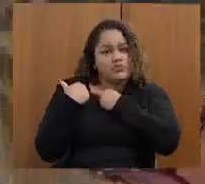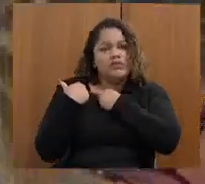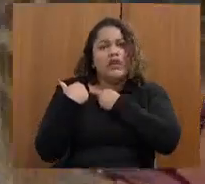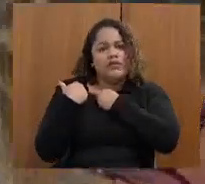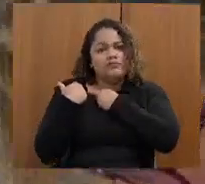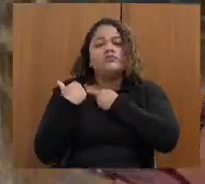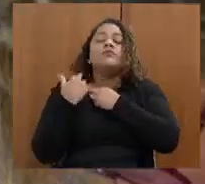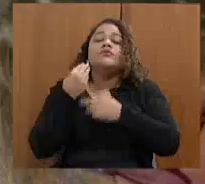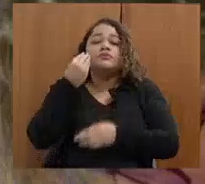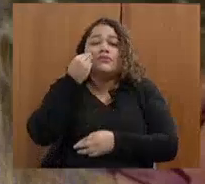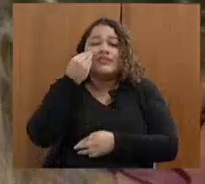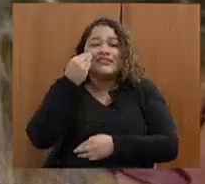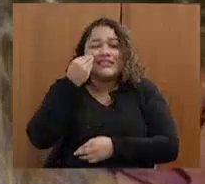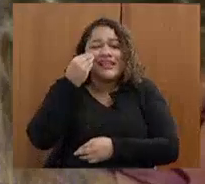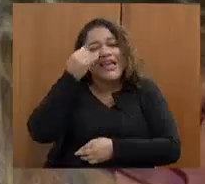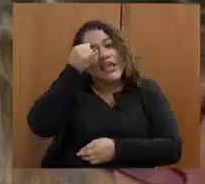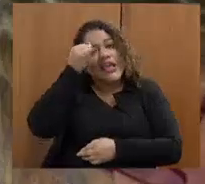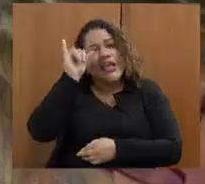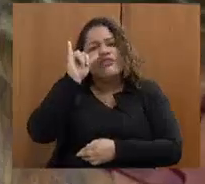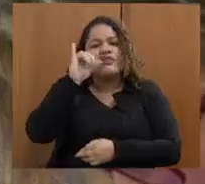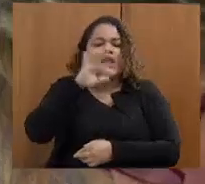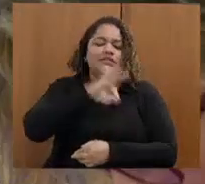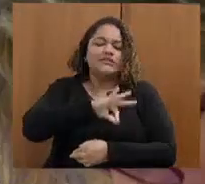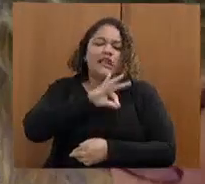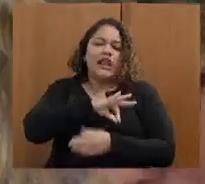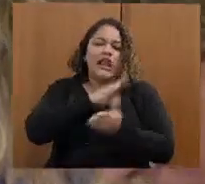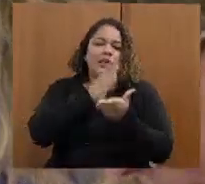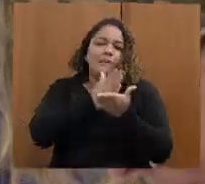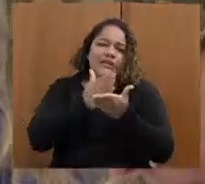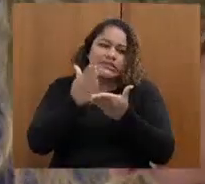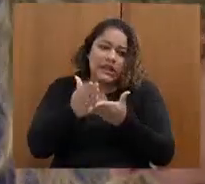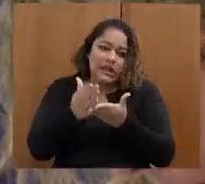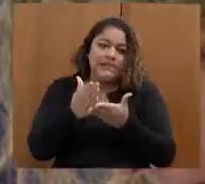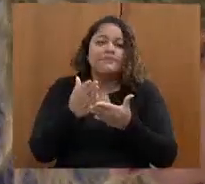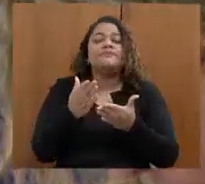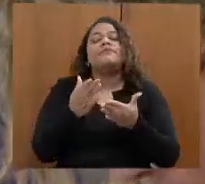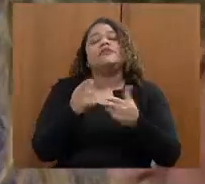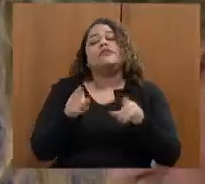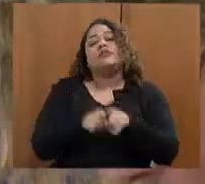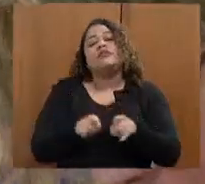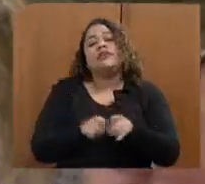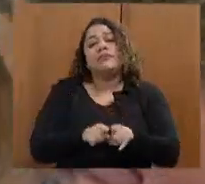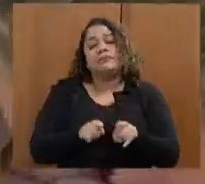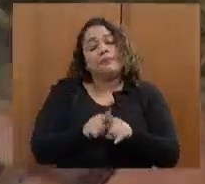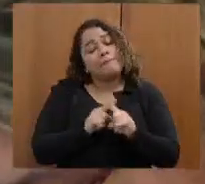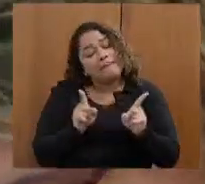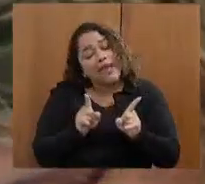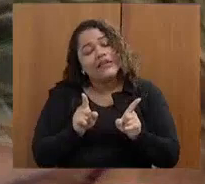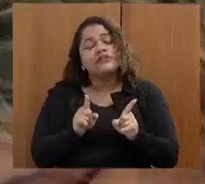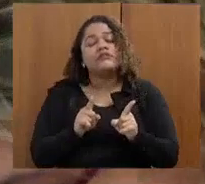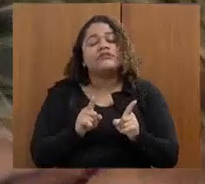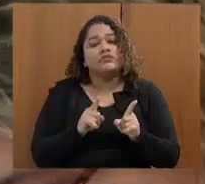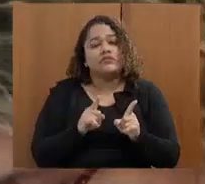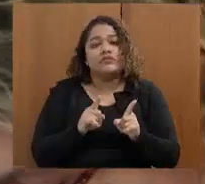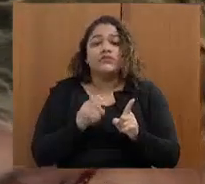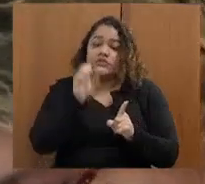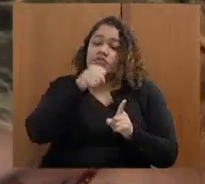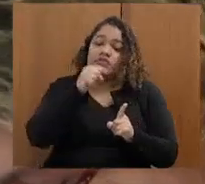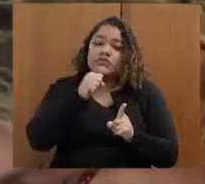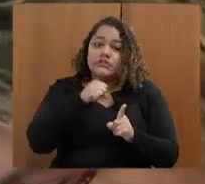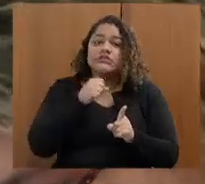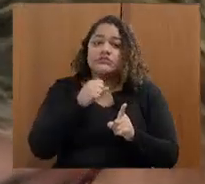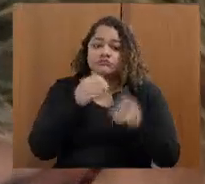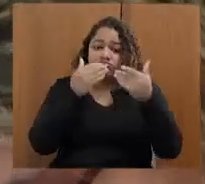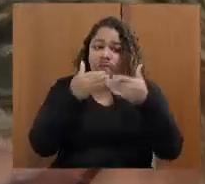o parcelamento a volta do parcelamento mas estamos sim abertos a procurarmos alguma